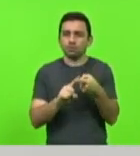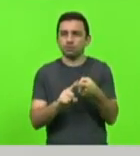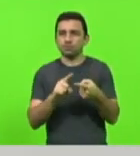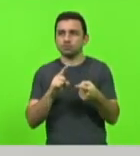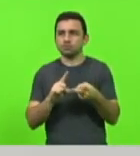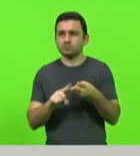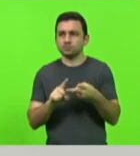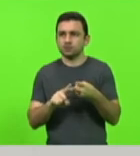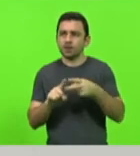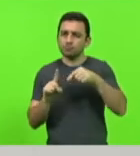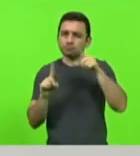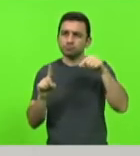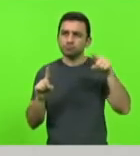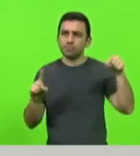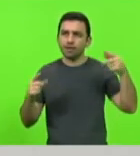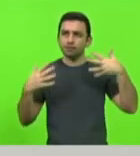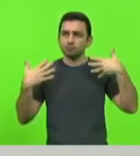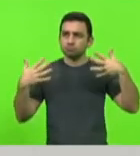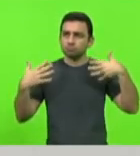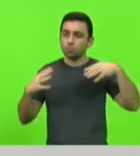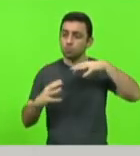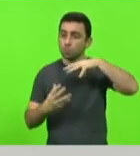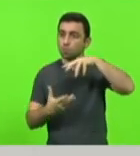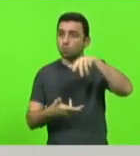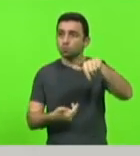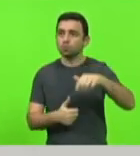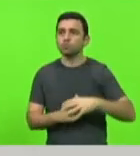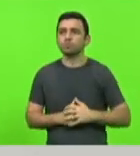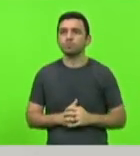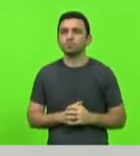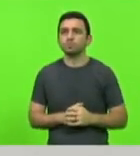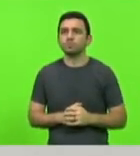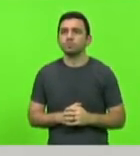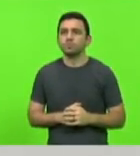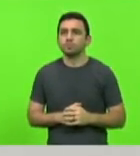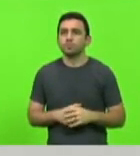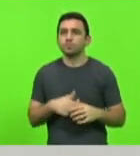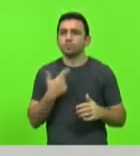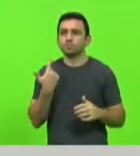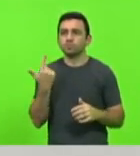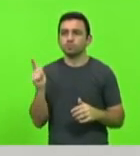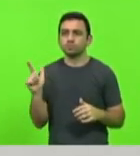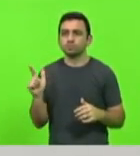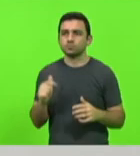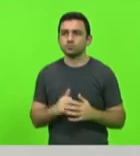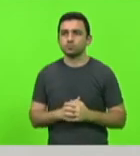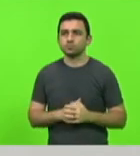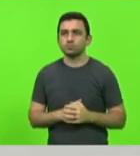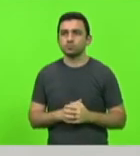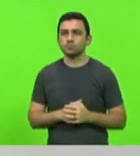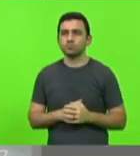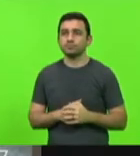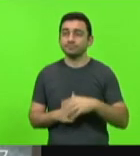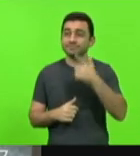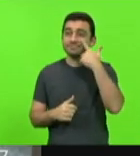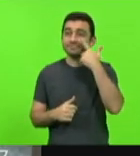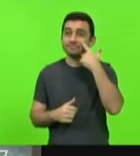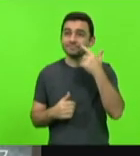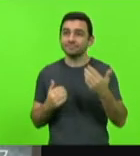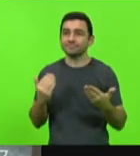estabelece níveis de temperatura mundial. Próximo. Olha aí, ó.